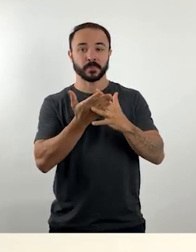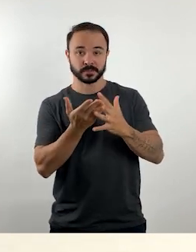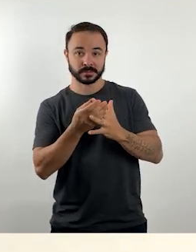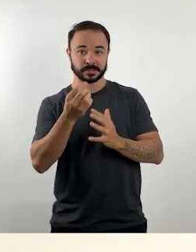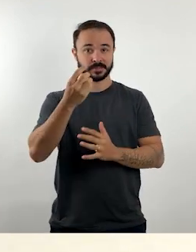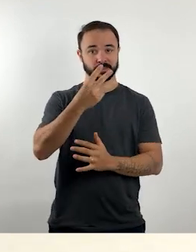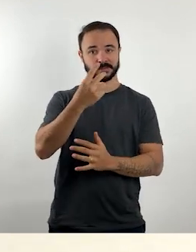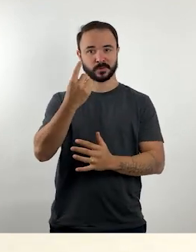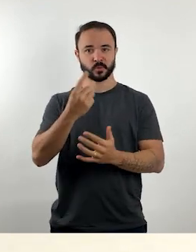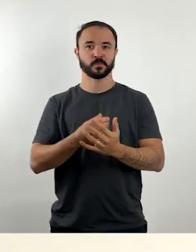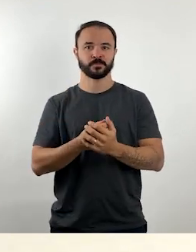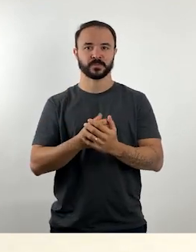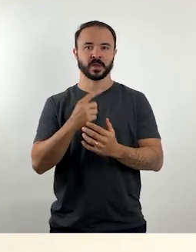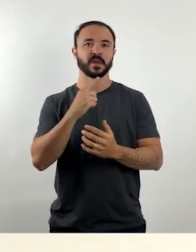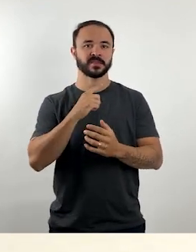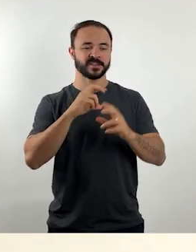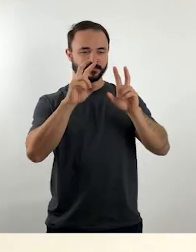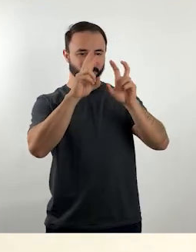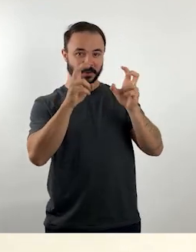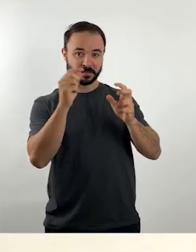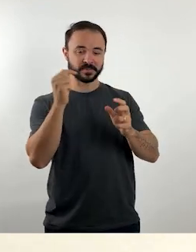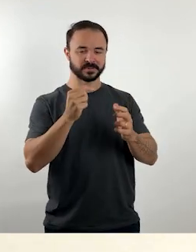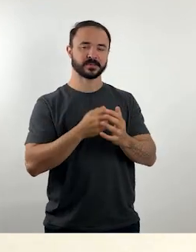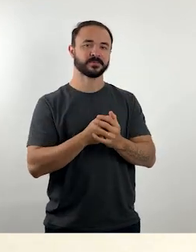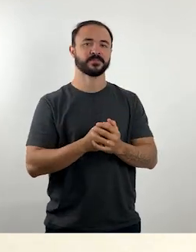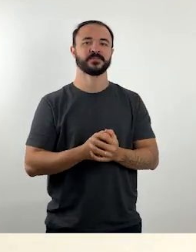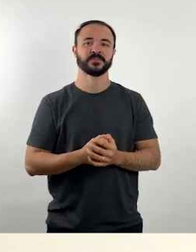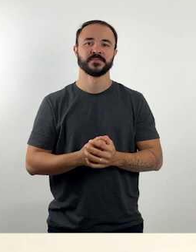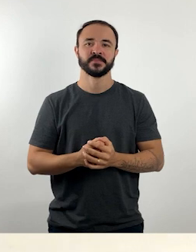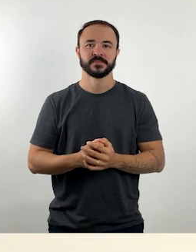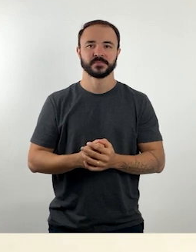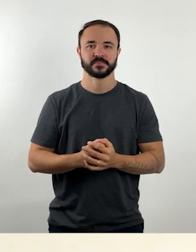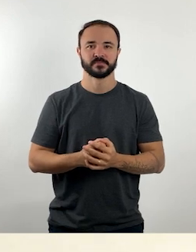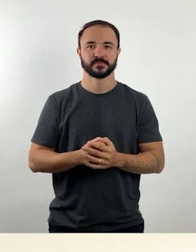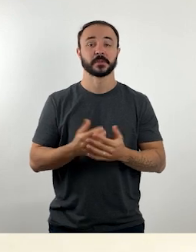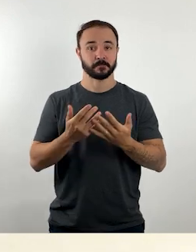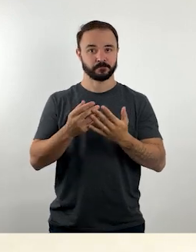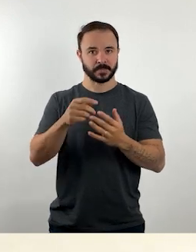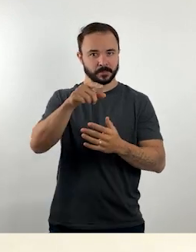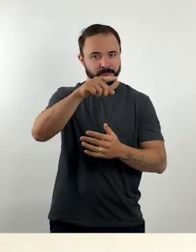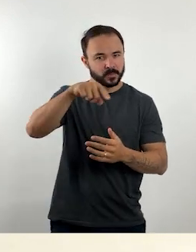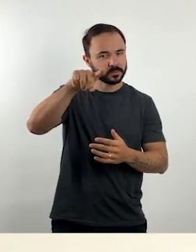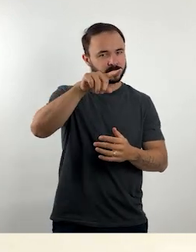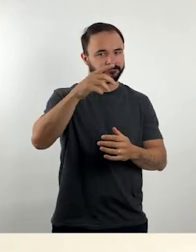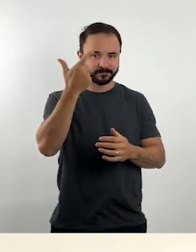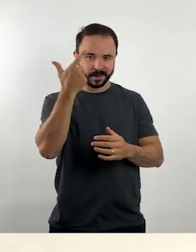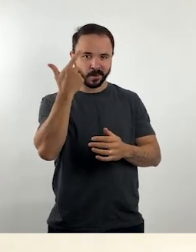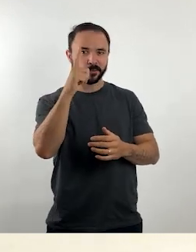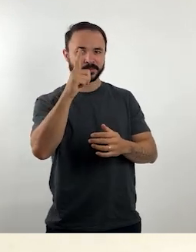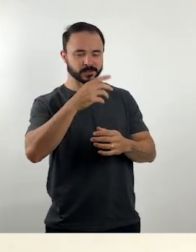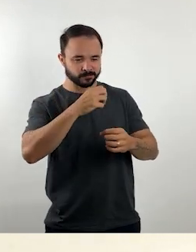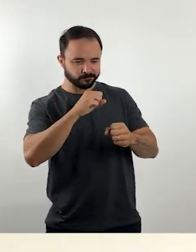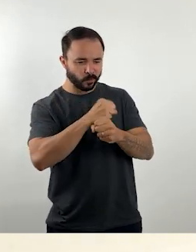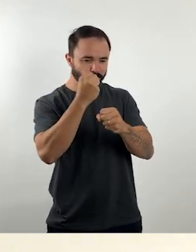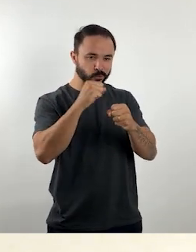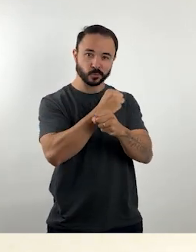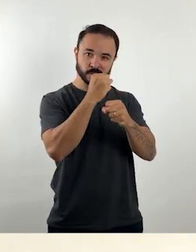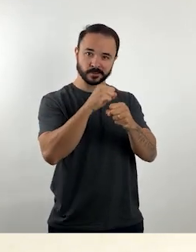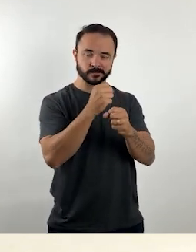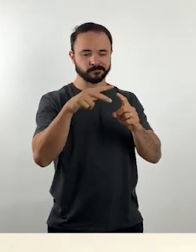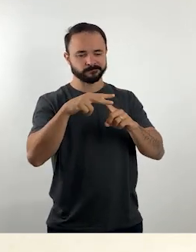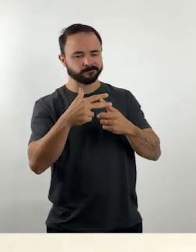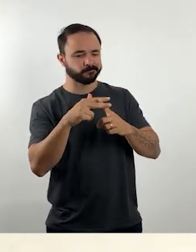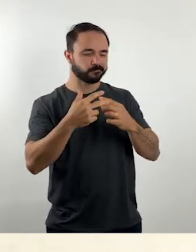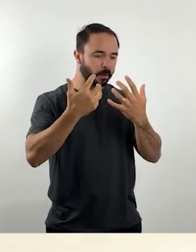ver o nosso conteúdo, o robô arbóreo. Para que você consiga montar com